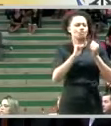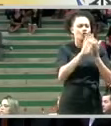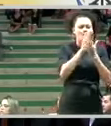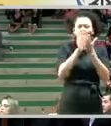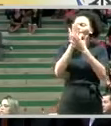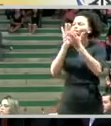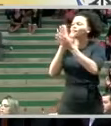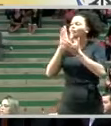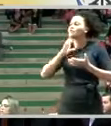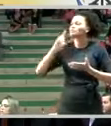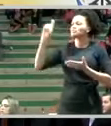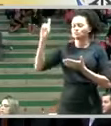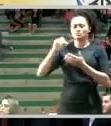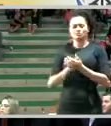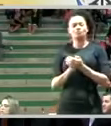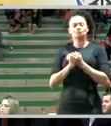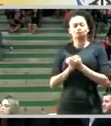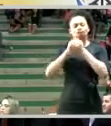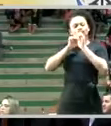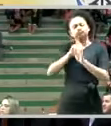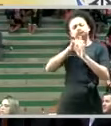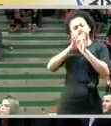e eles vão puxando o carro na frente.